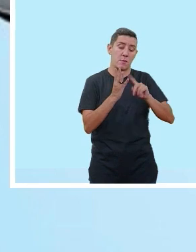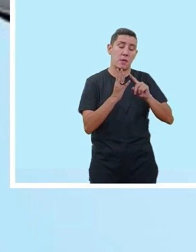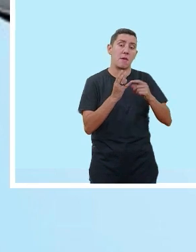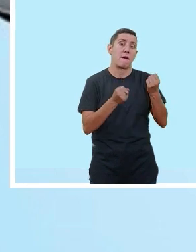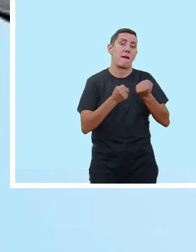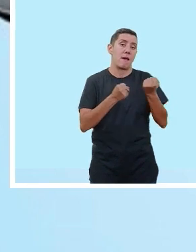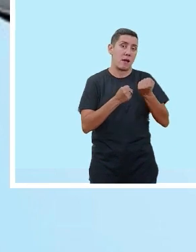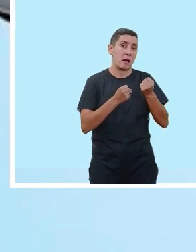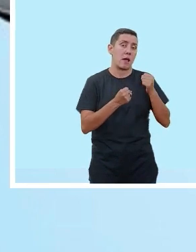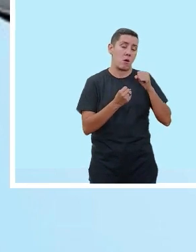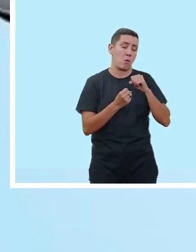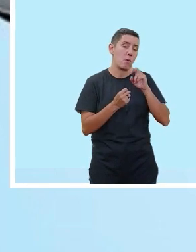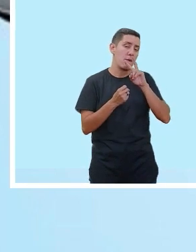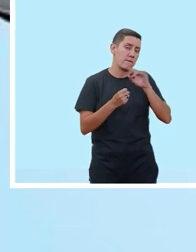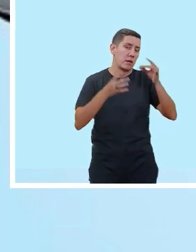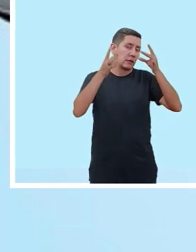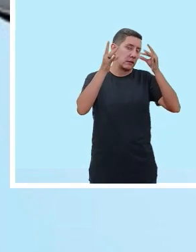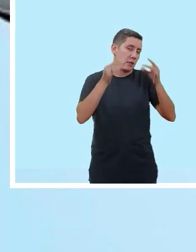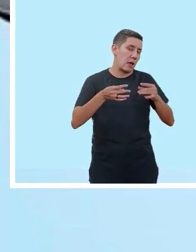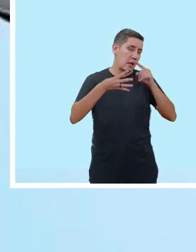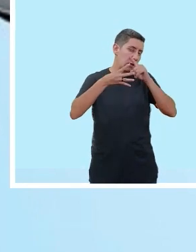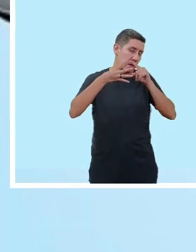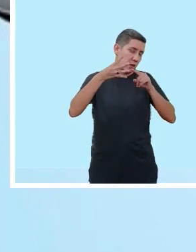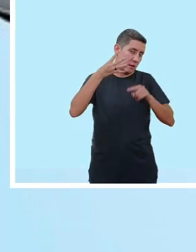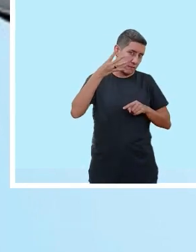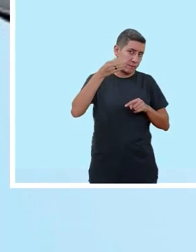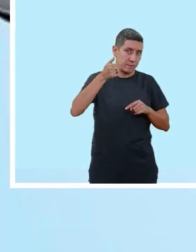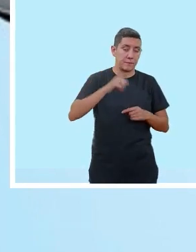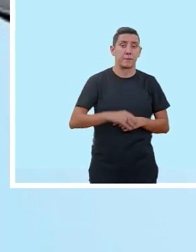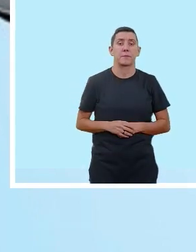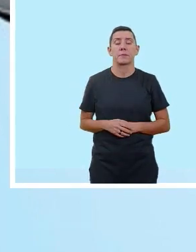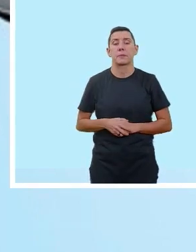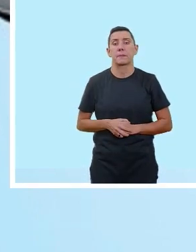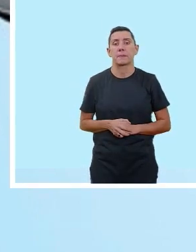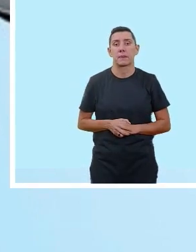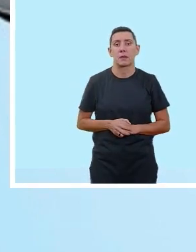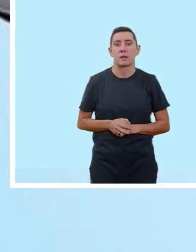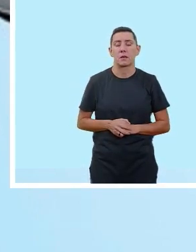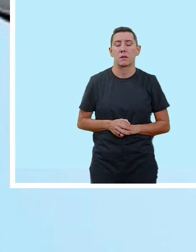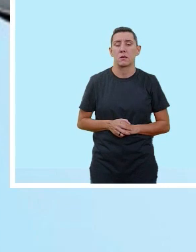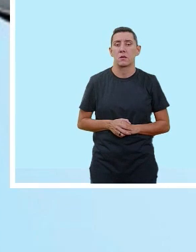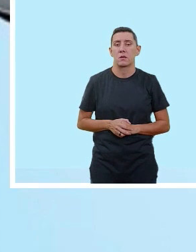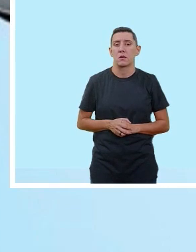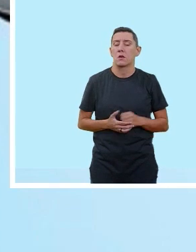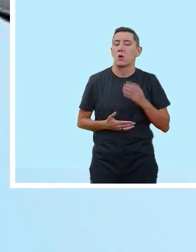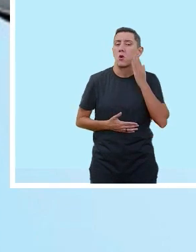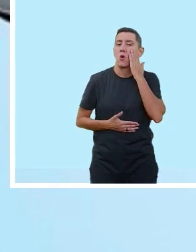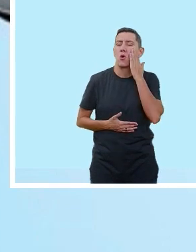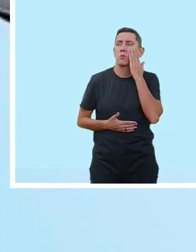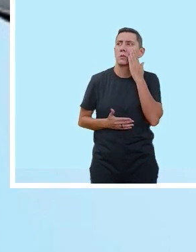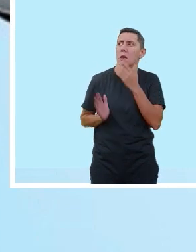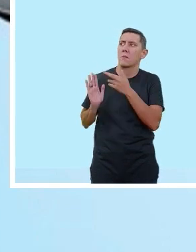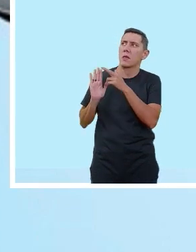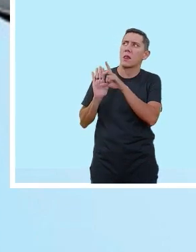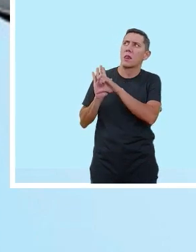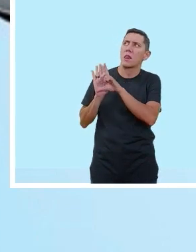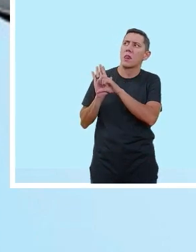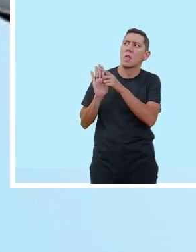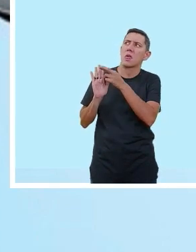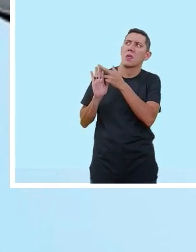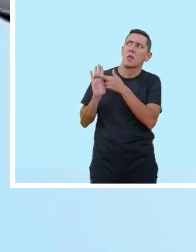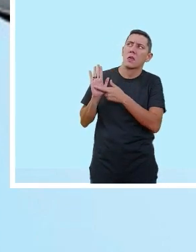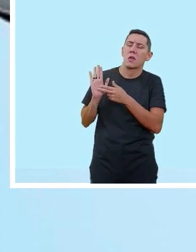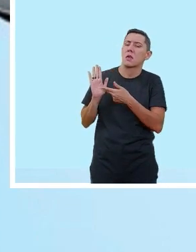vai passar por cada um desses tópicos, tá? O que vem sendo feito em termos de regulação, né? Então,